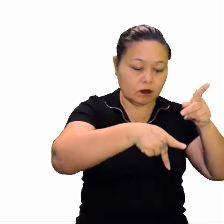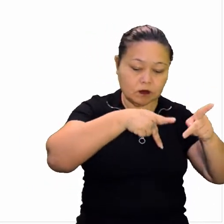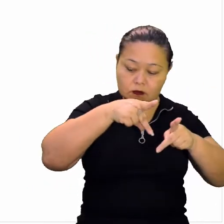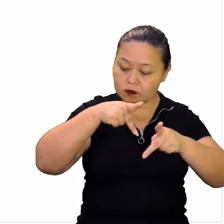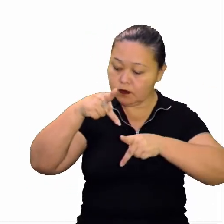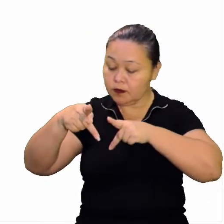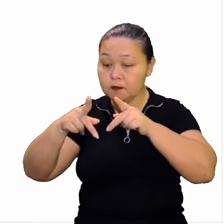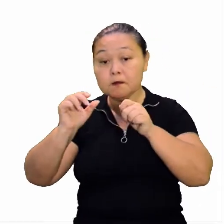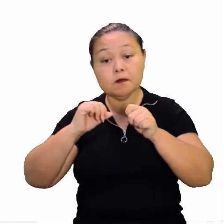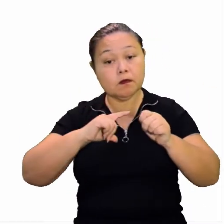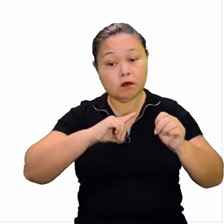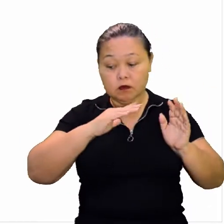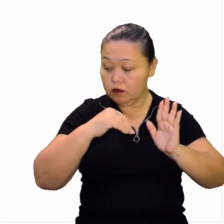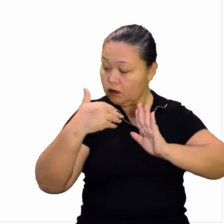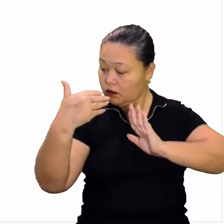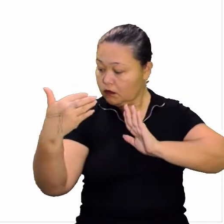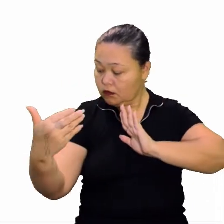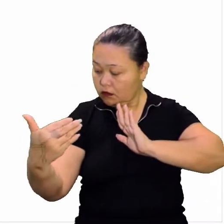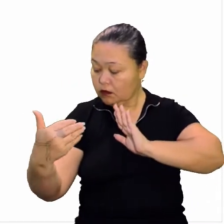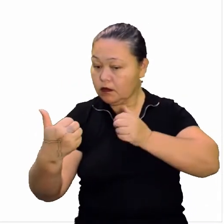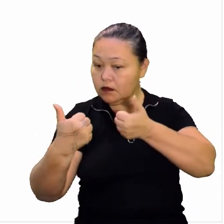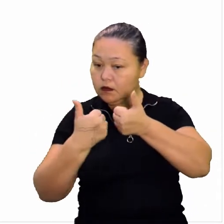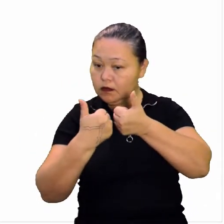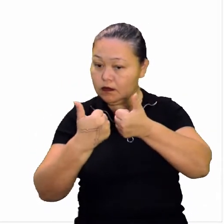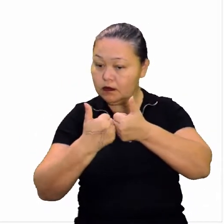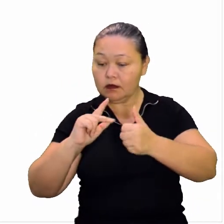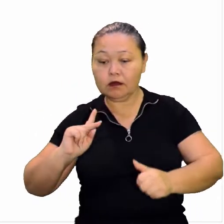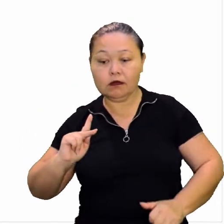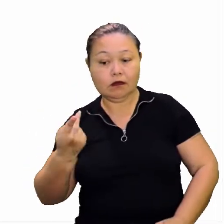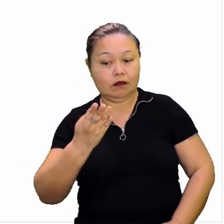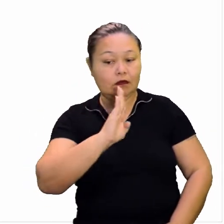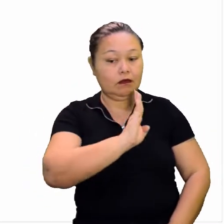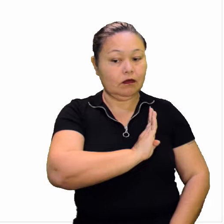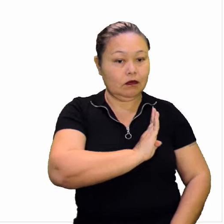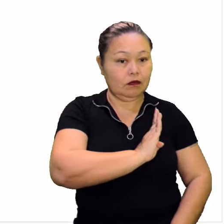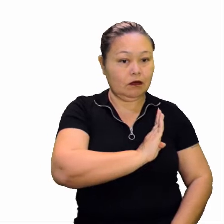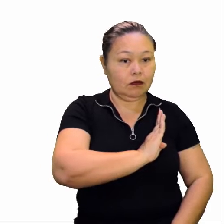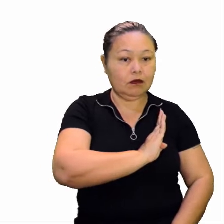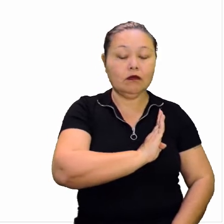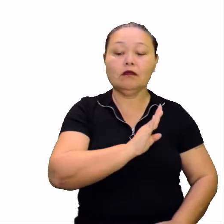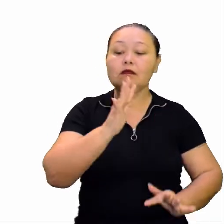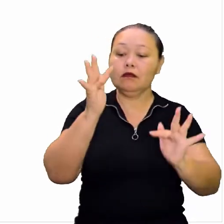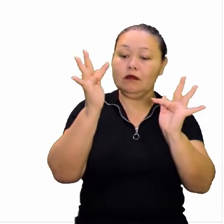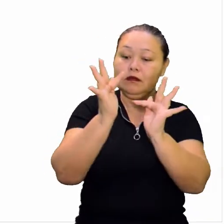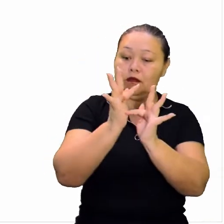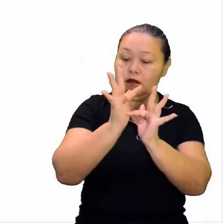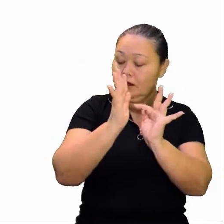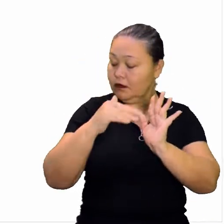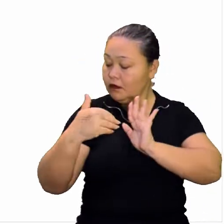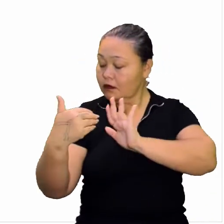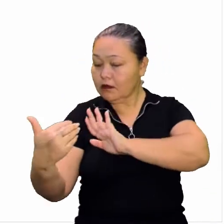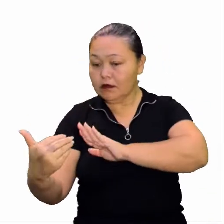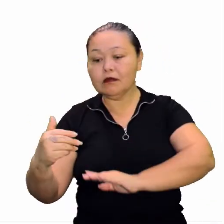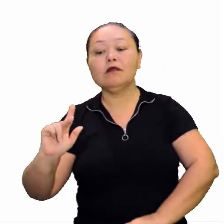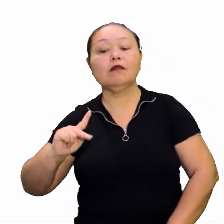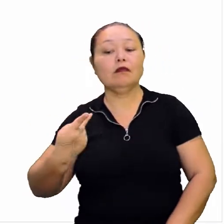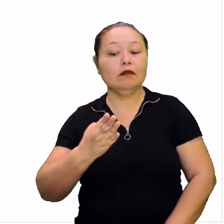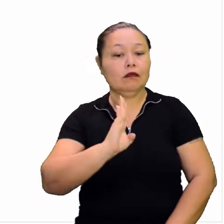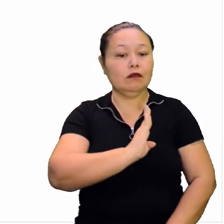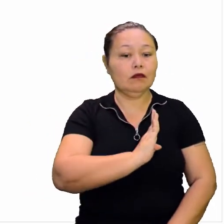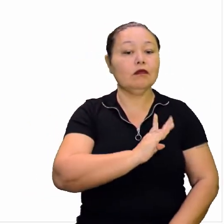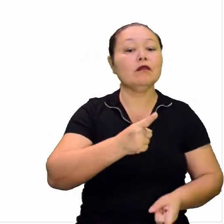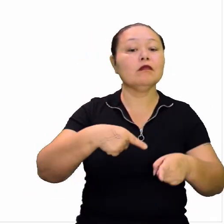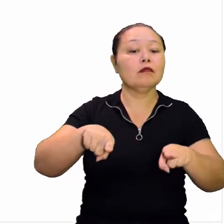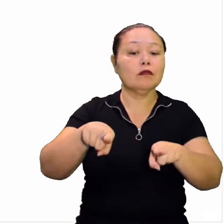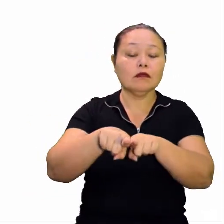como vizinhos aí os hebreus. Olha aí, fenícios teve vizinhos hebreus, que